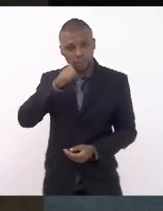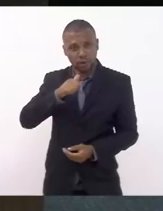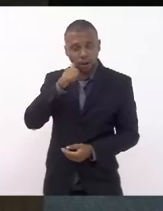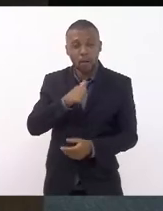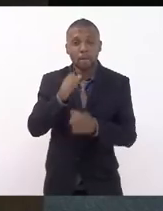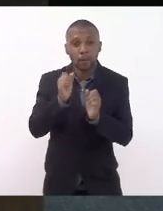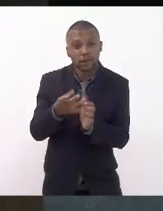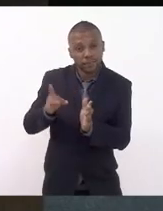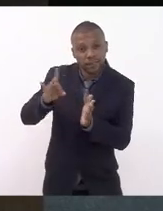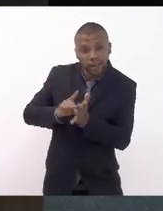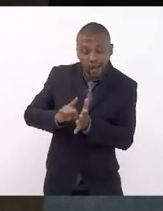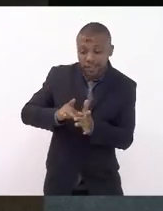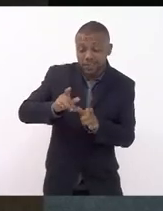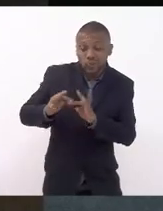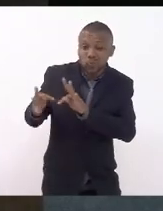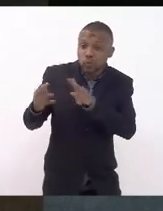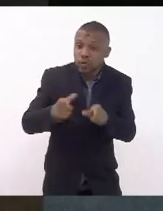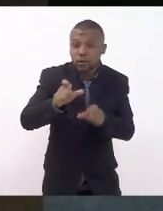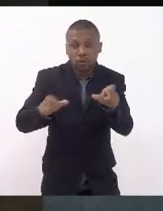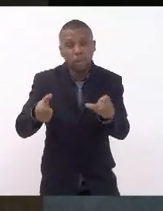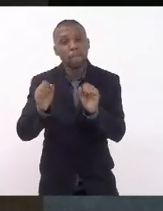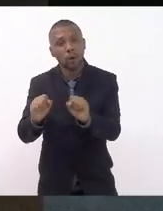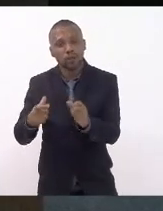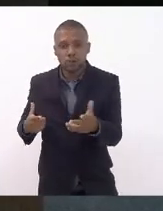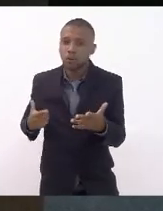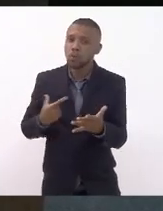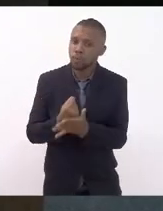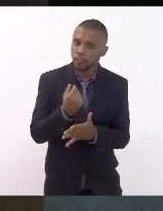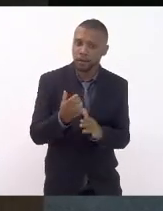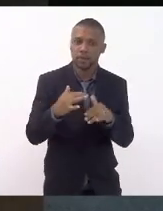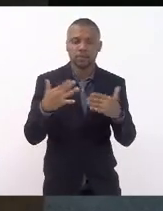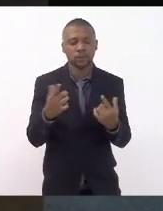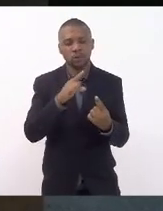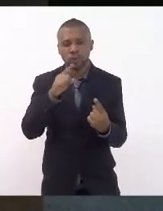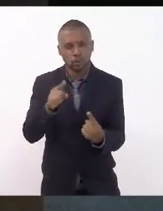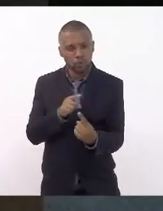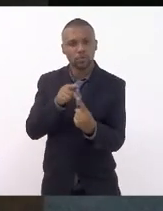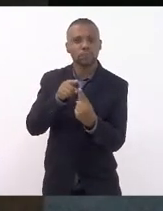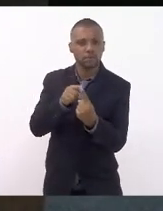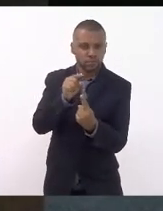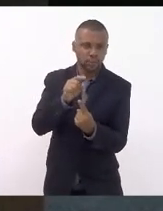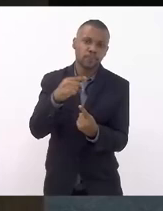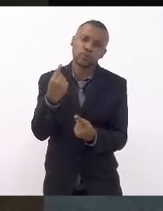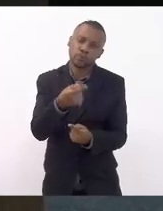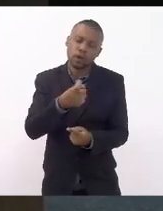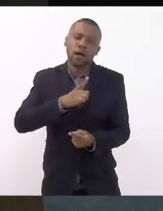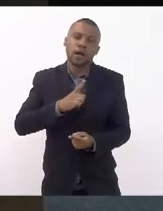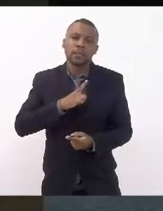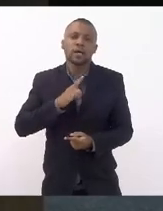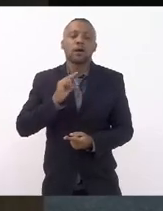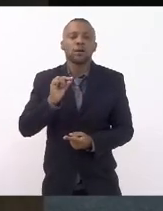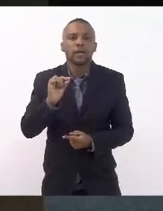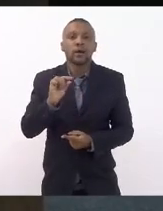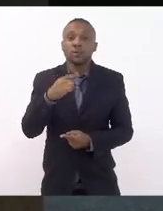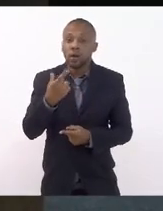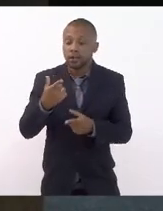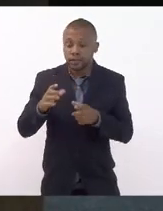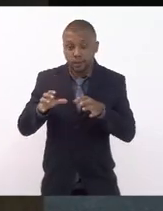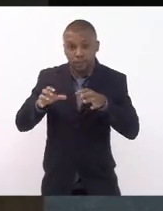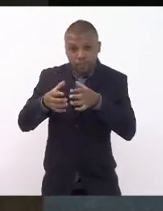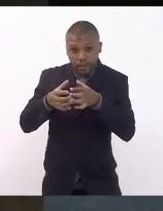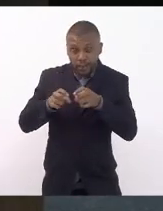de fato às pessoas. Então, nesse sentido, a gente, da bancada do